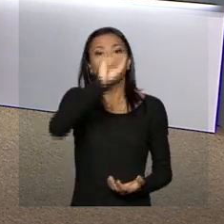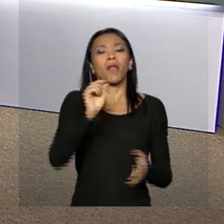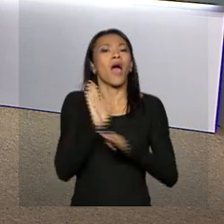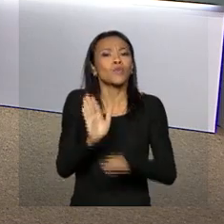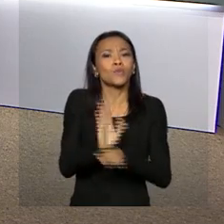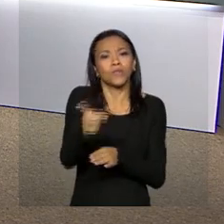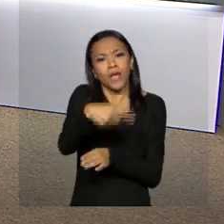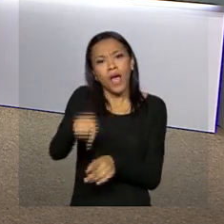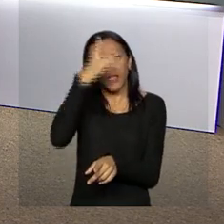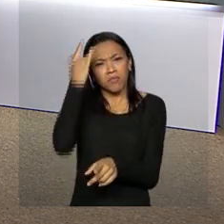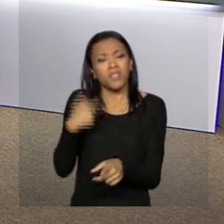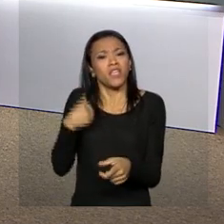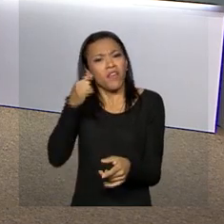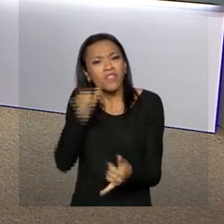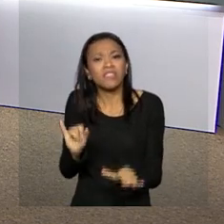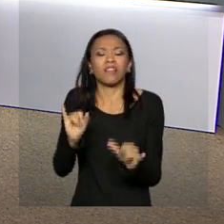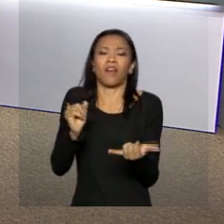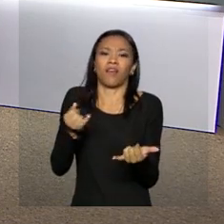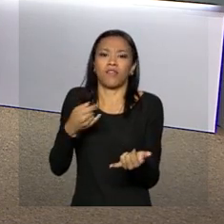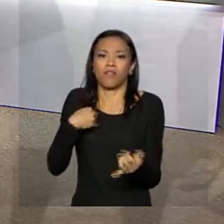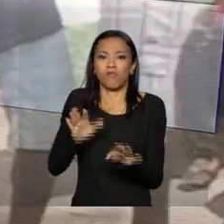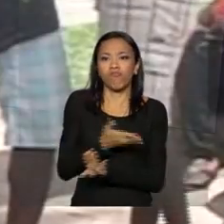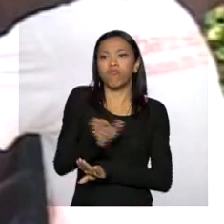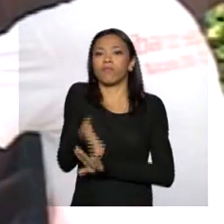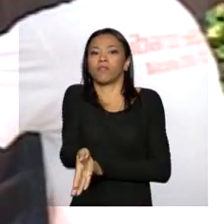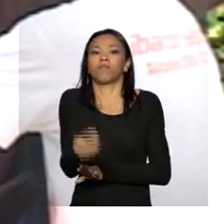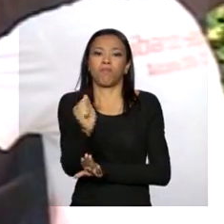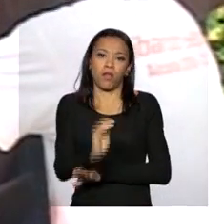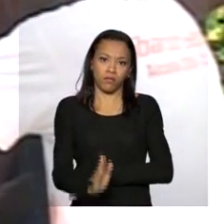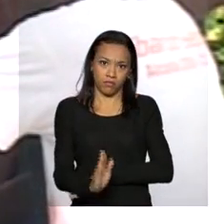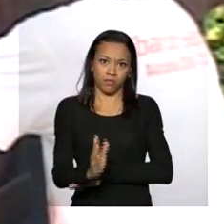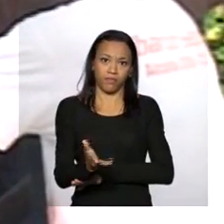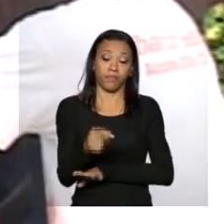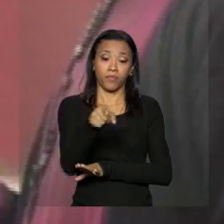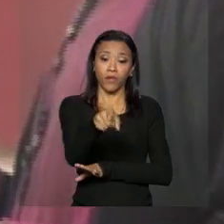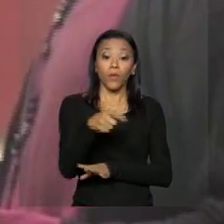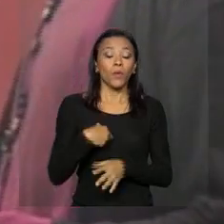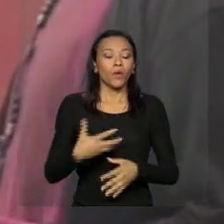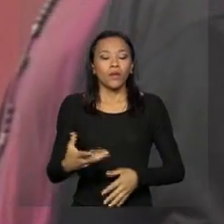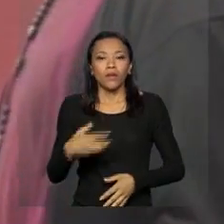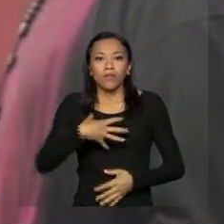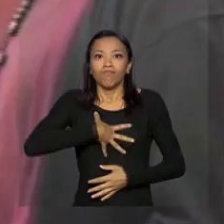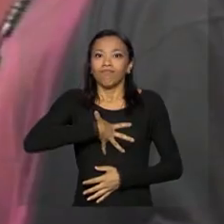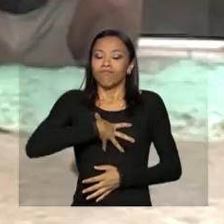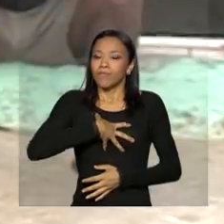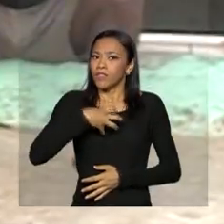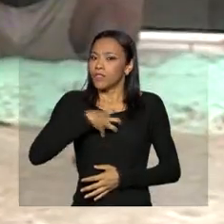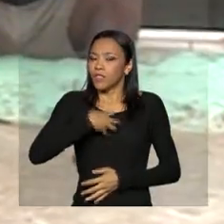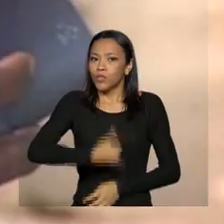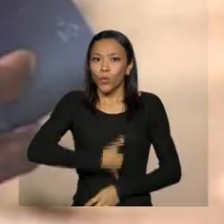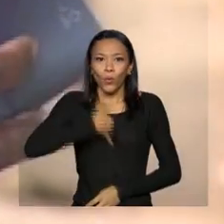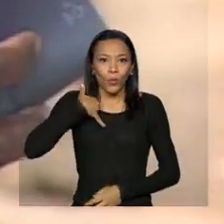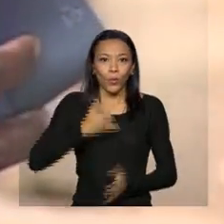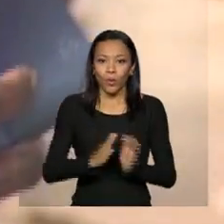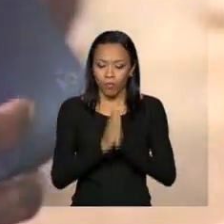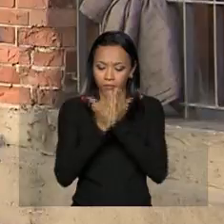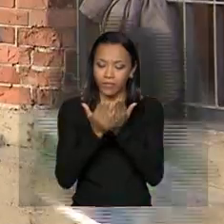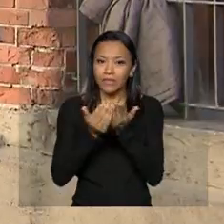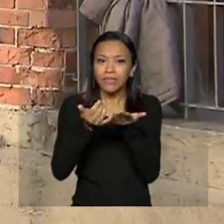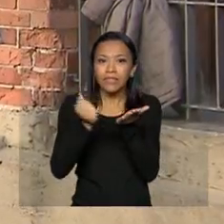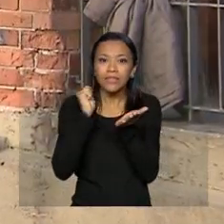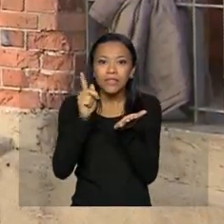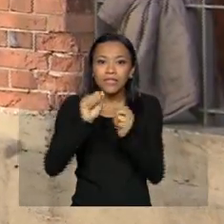combater a entrada ilegal no país. O que não falta é orgulho ao mostrar a carteira de trabalho.